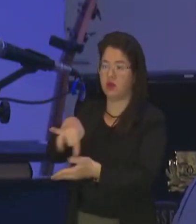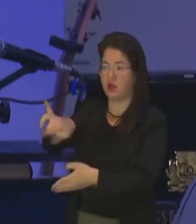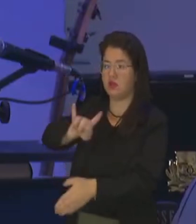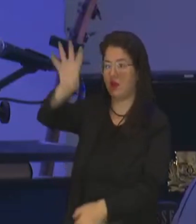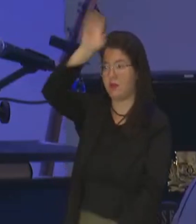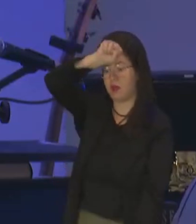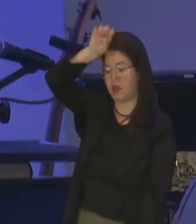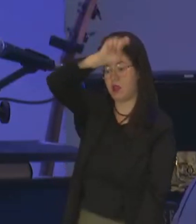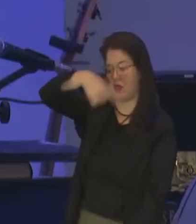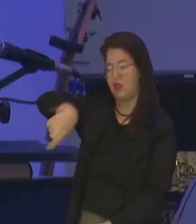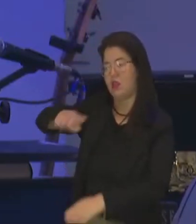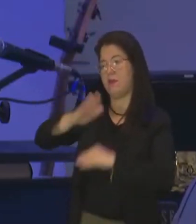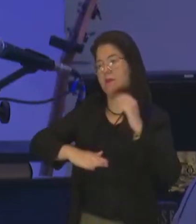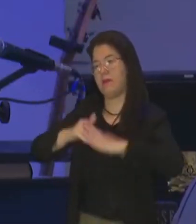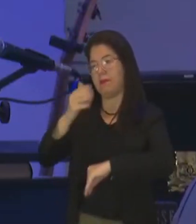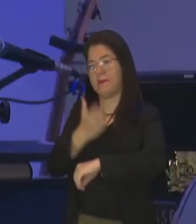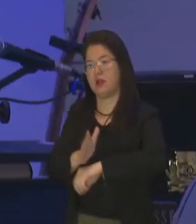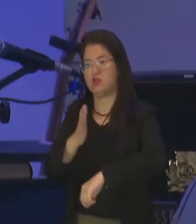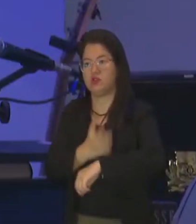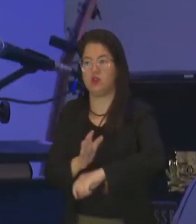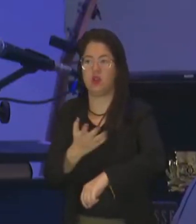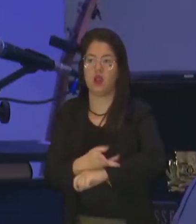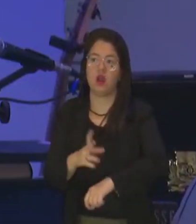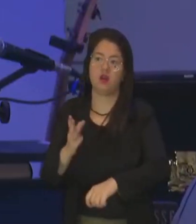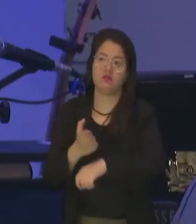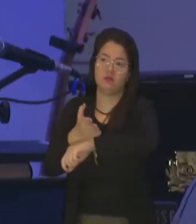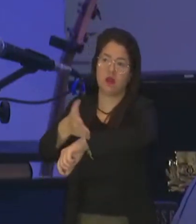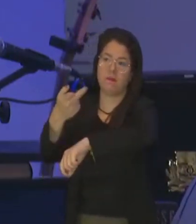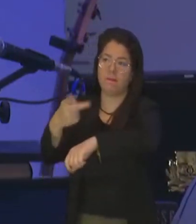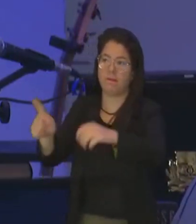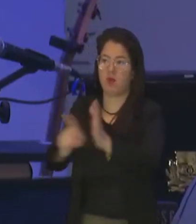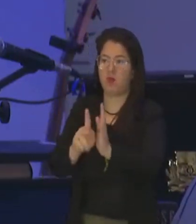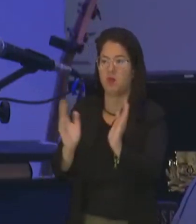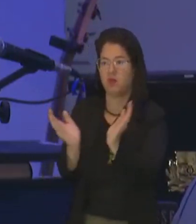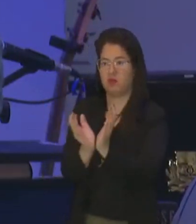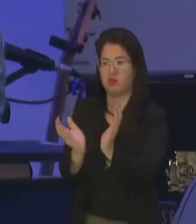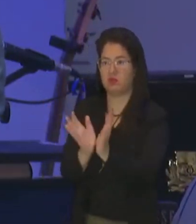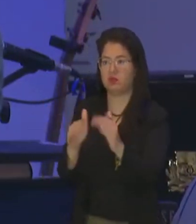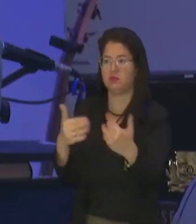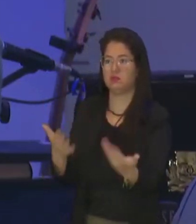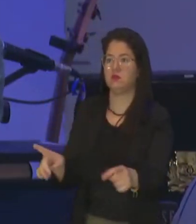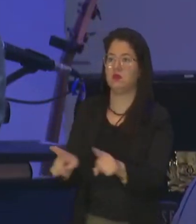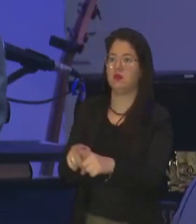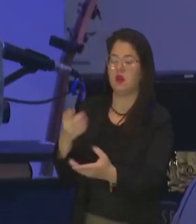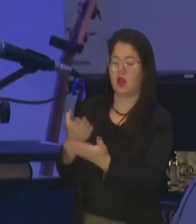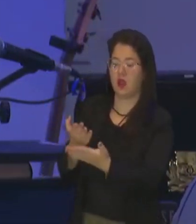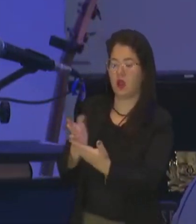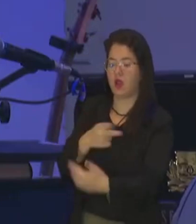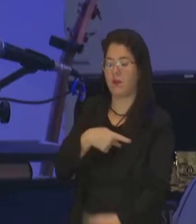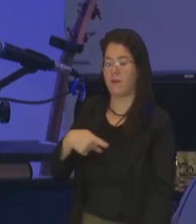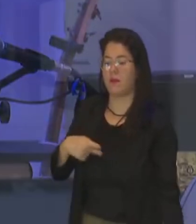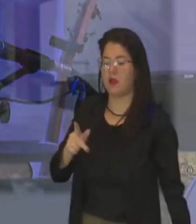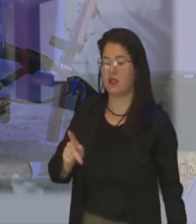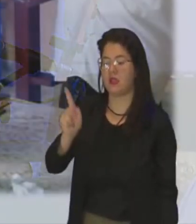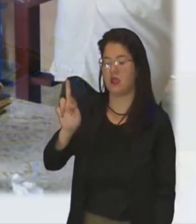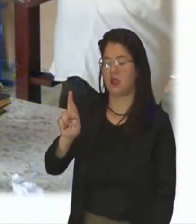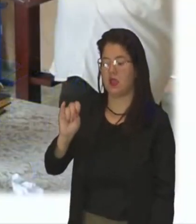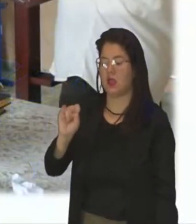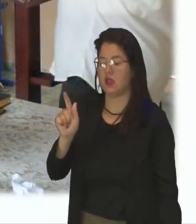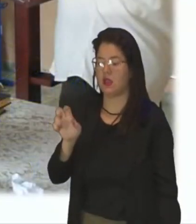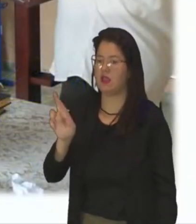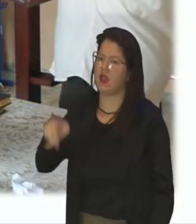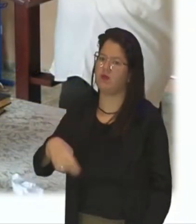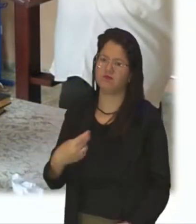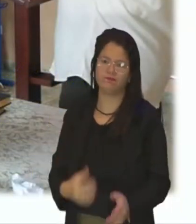aprenderem, para eles praticarem nas suas próprias aldeias. Aqui quem está dando aula é o pastor Gunther Krieger, um dos missionários